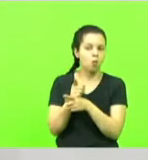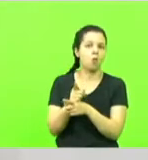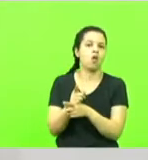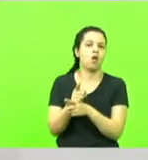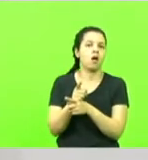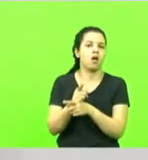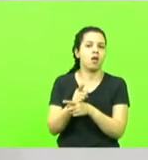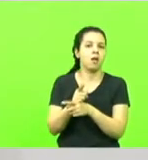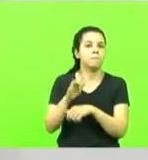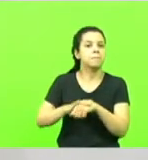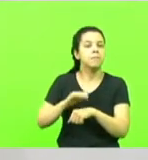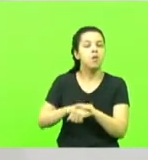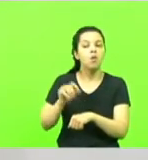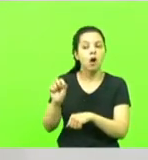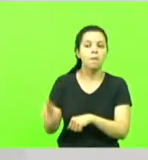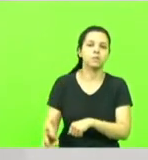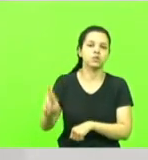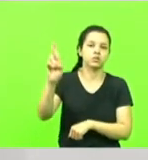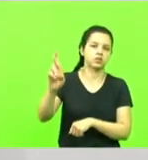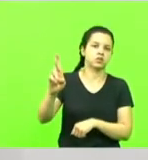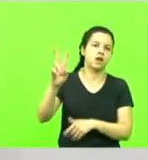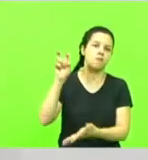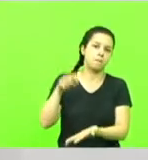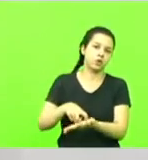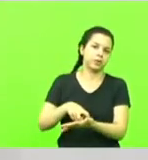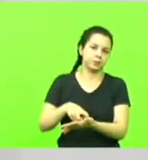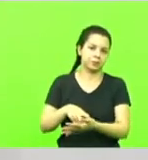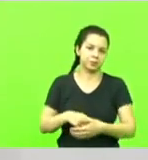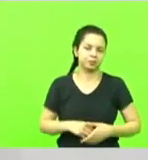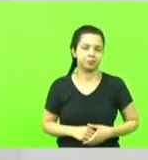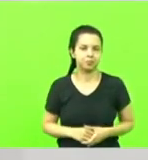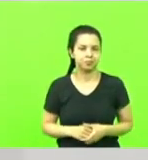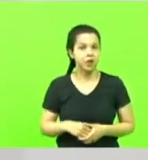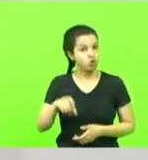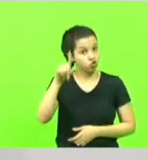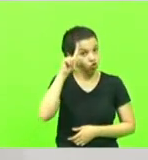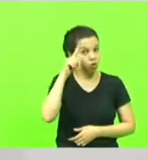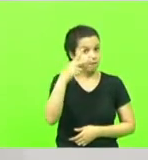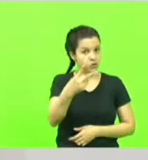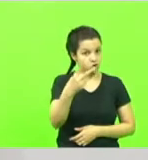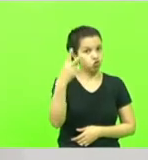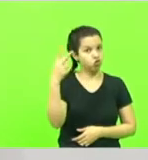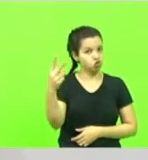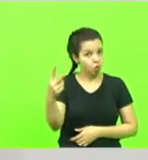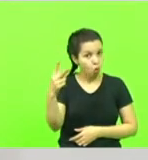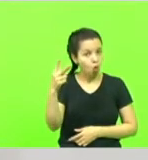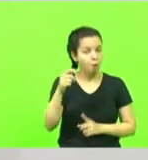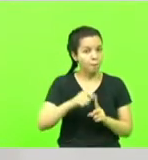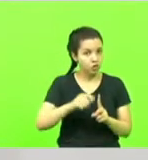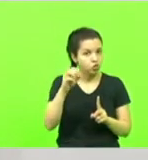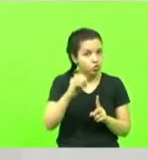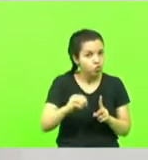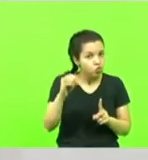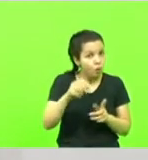gravação e punir os responsáveis. Ainda, que no dia 22 de outubro,